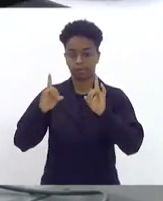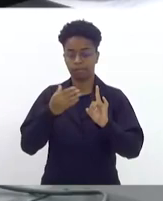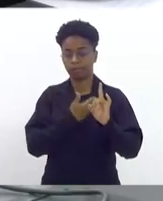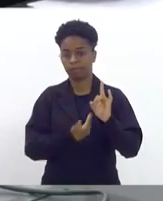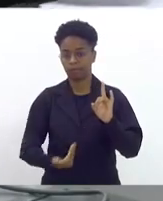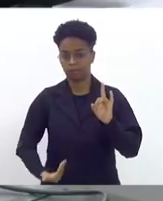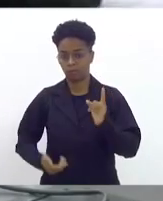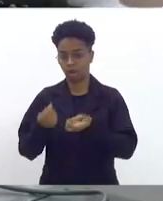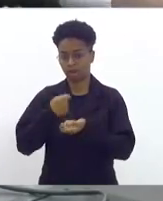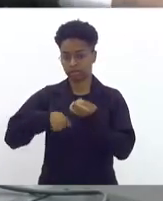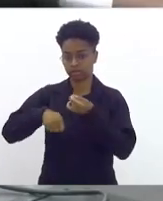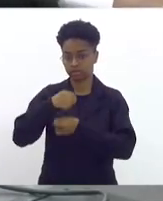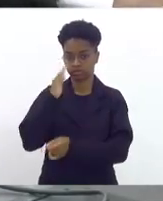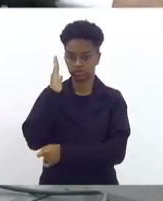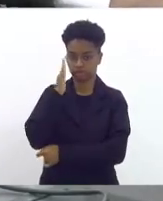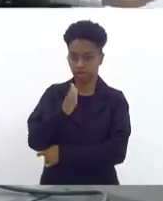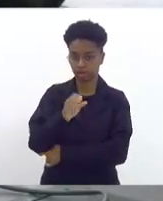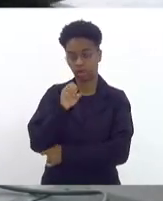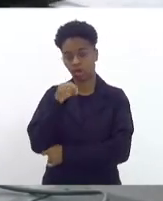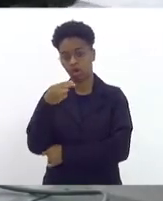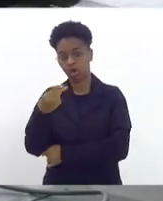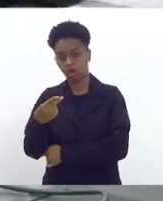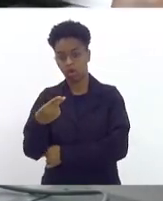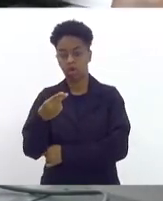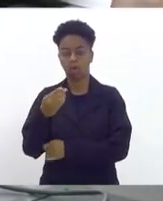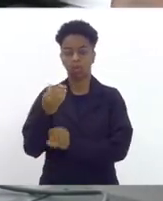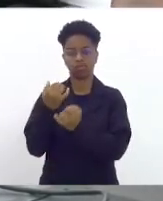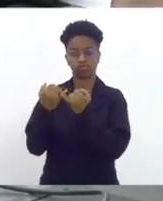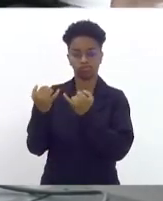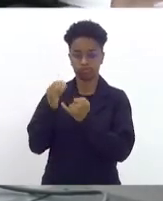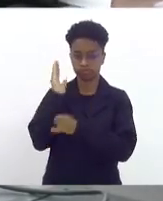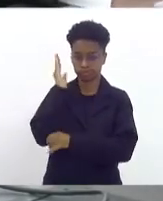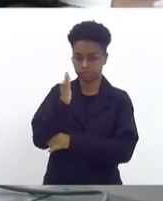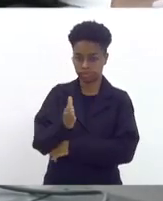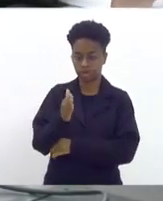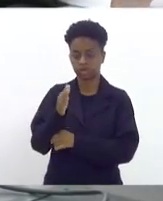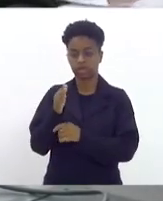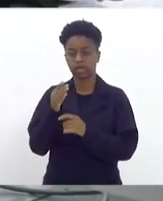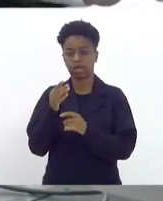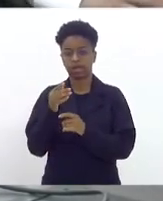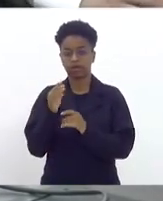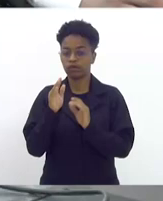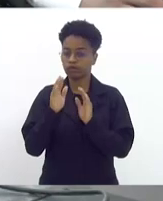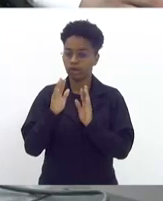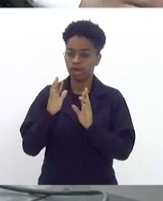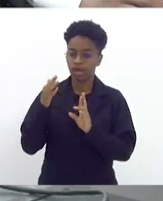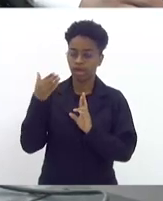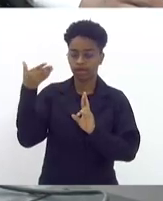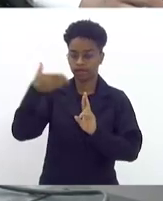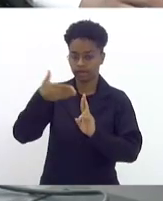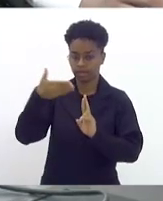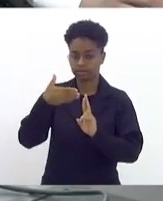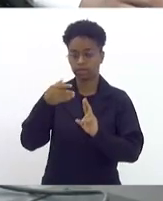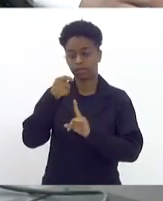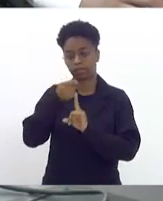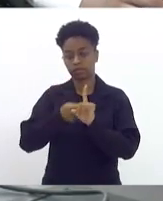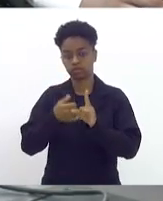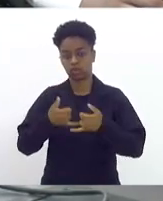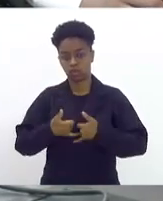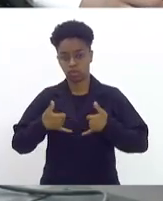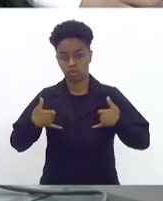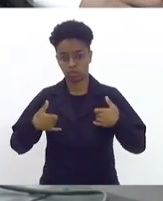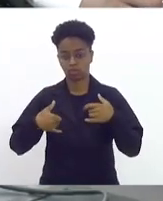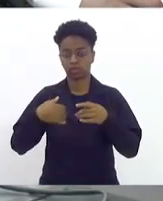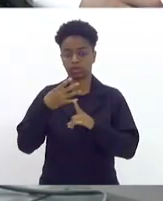direta ou indireta do Estado do Rio de Janeiro em referência ao mês do orgulho lgbti para já tinha sido